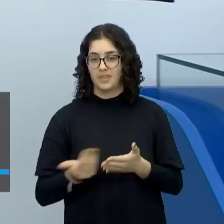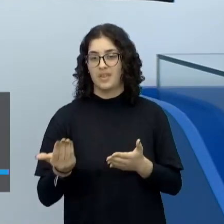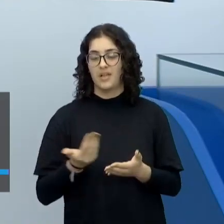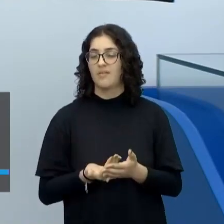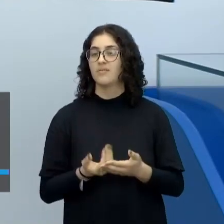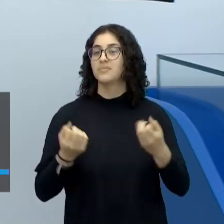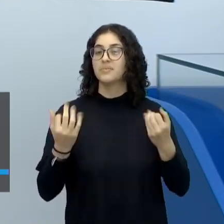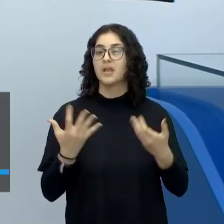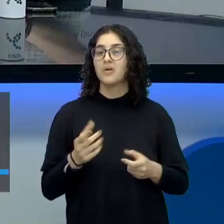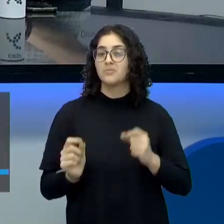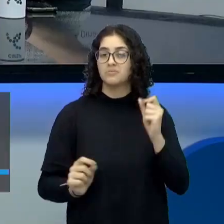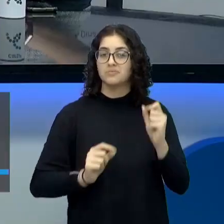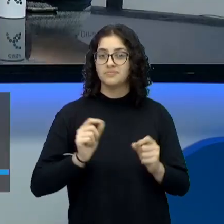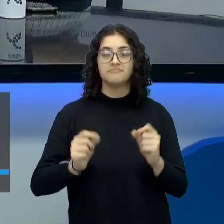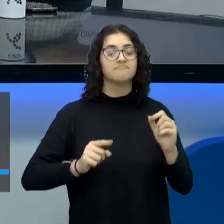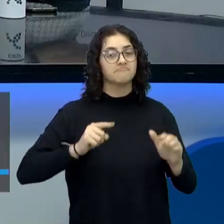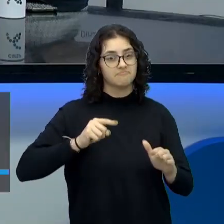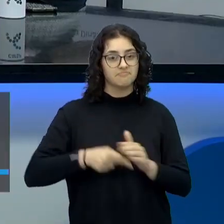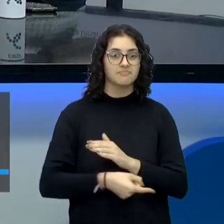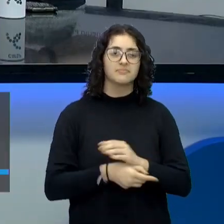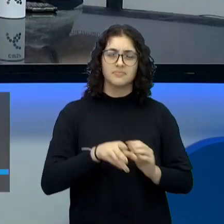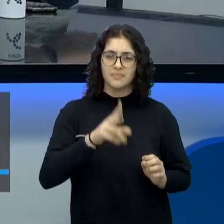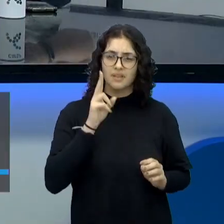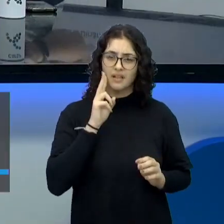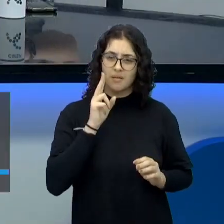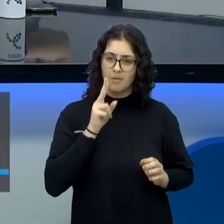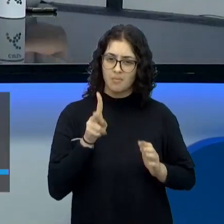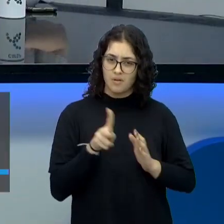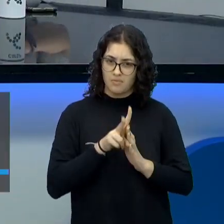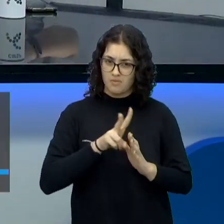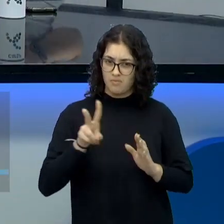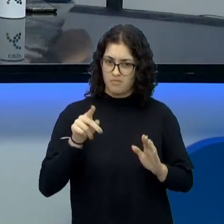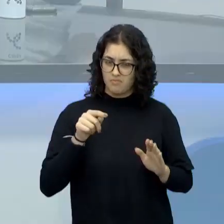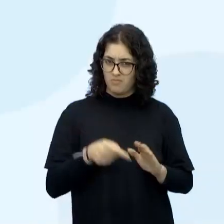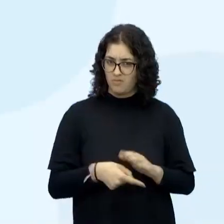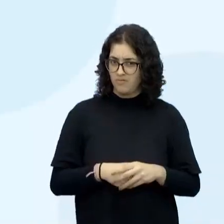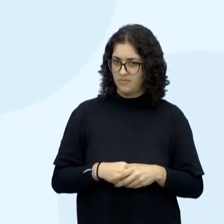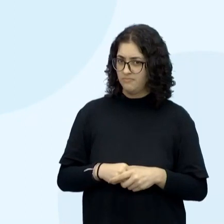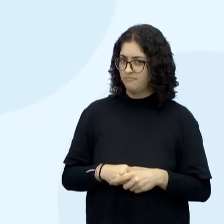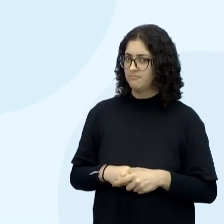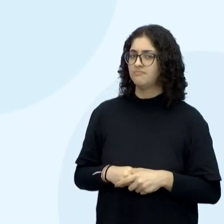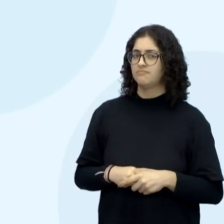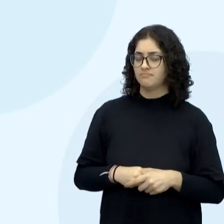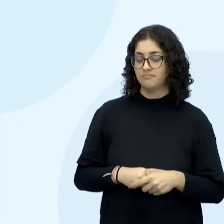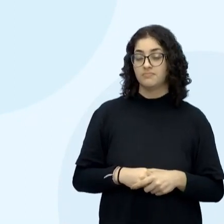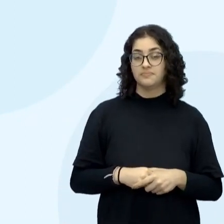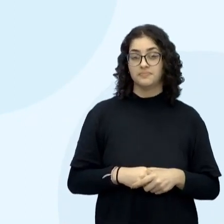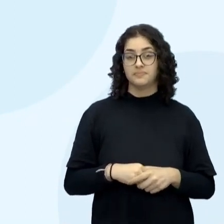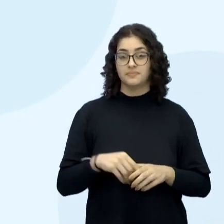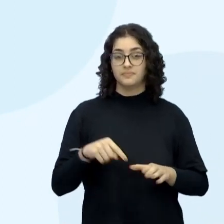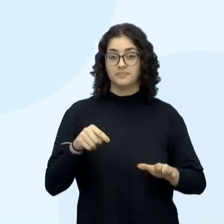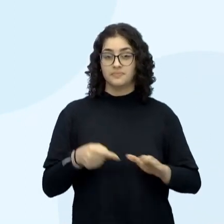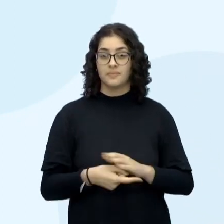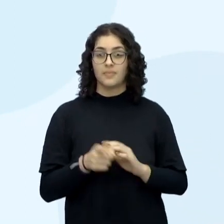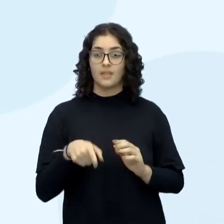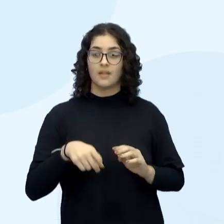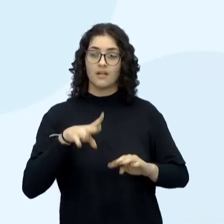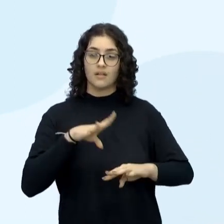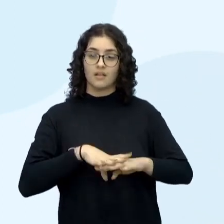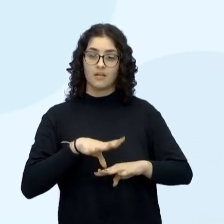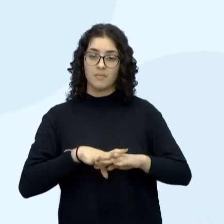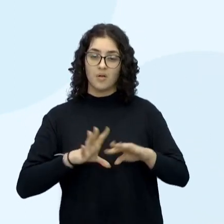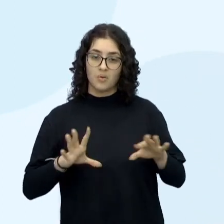falar do quê? Do aprofundamento, né, Osmar? É isso aí. Você lembra o nome desse aprofundamento? Lembro. Quer colar? Pode ser, o nosso aprofundamento aí é